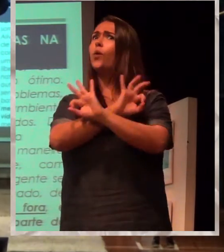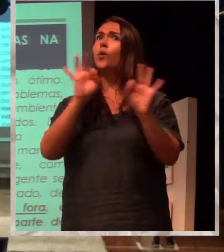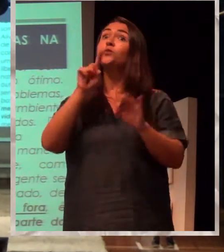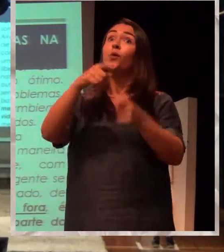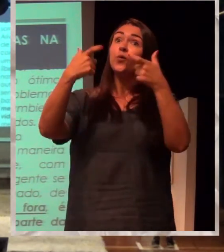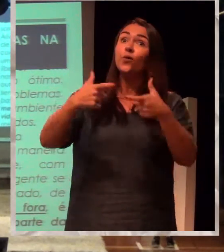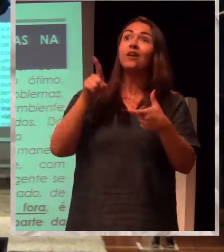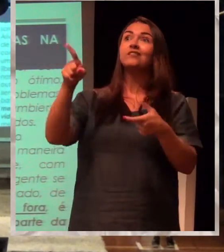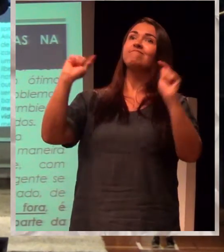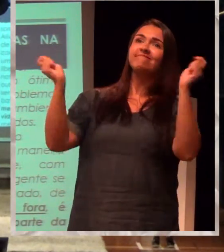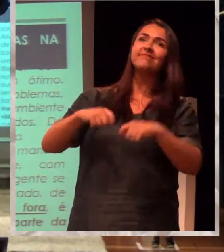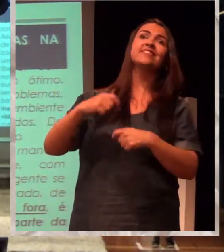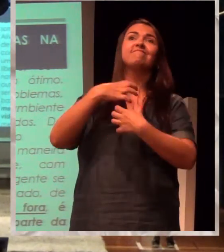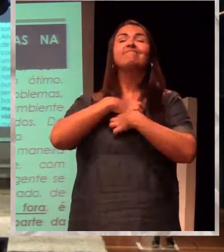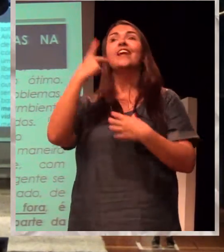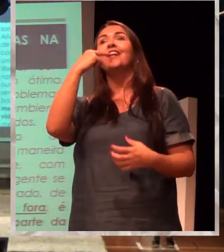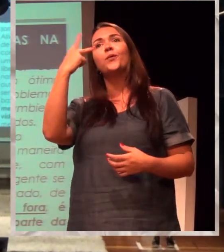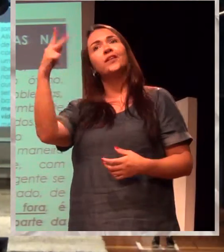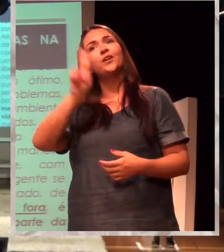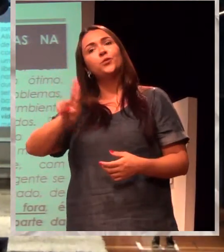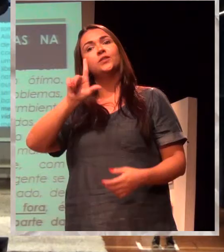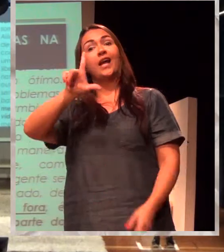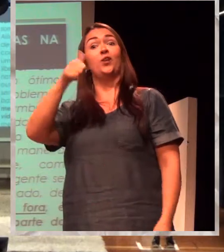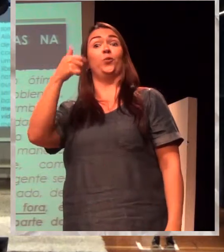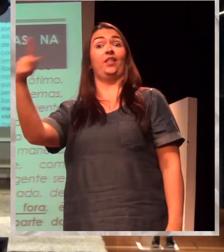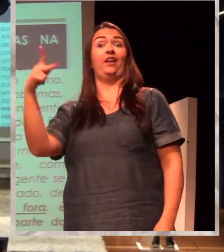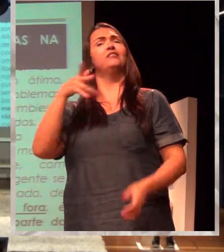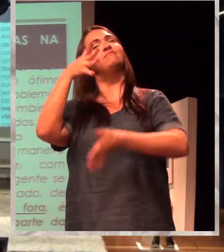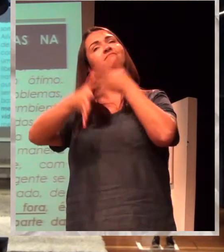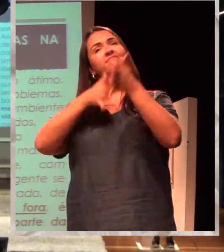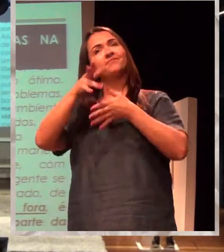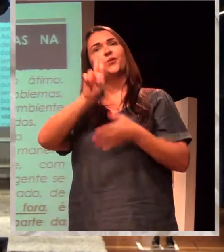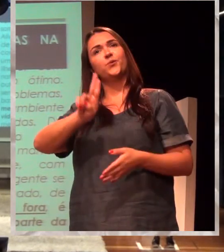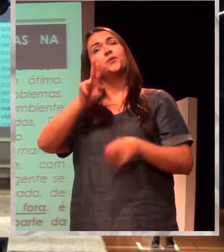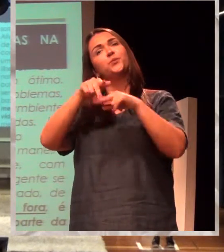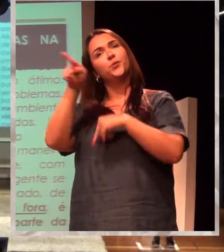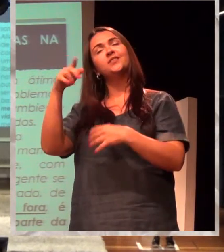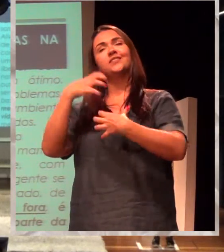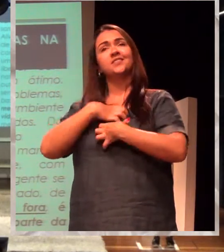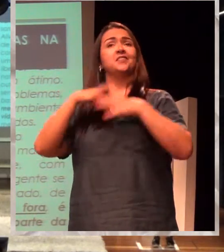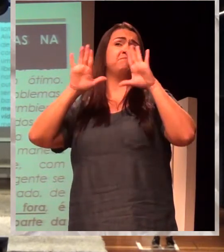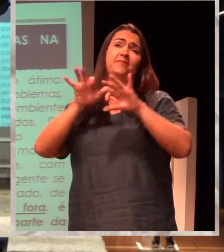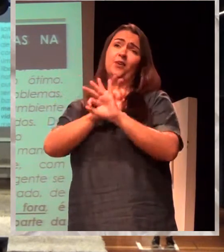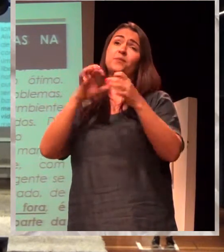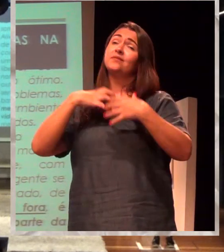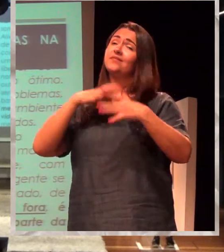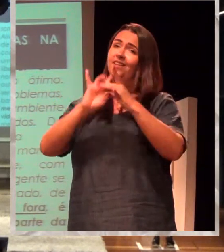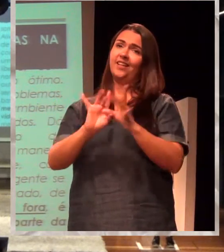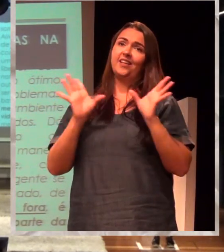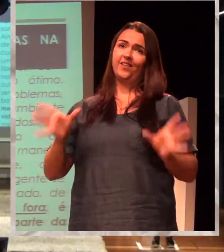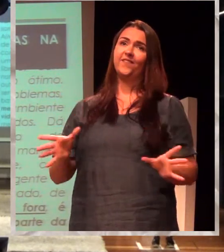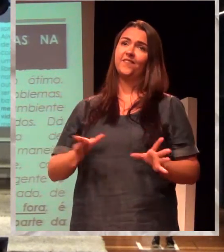é o lugar onde ele pode utilizar sua língua, sua L1, a língua de sinais, e por isso que ele se sente tão bem, tão